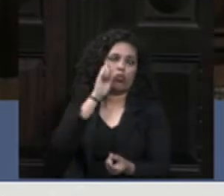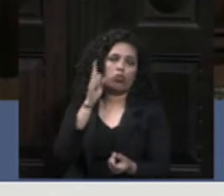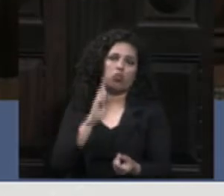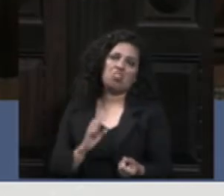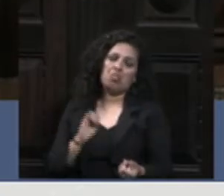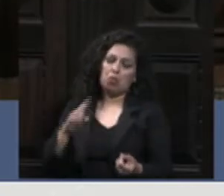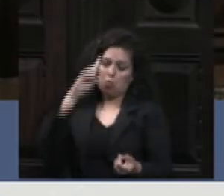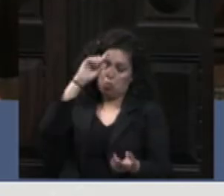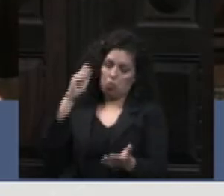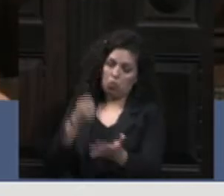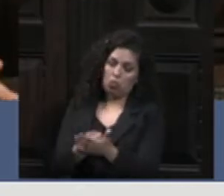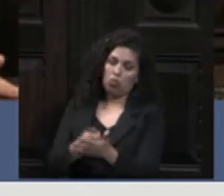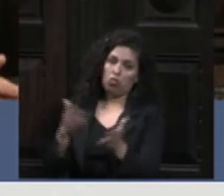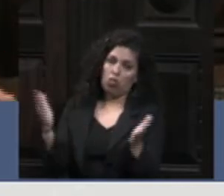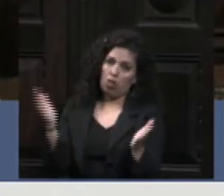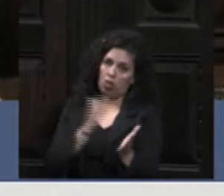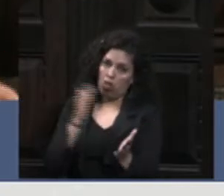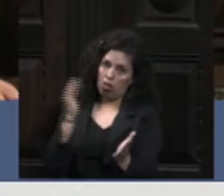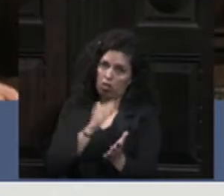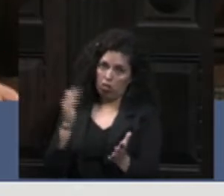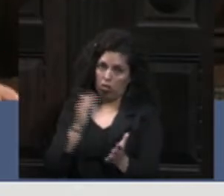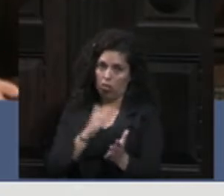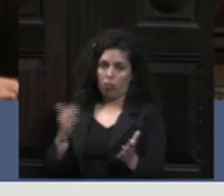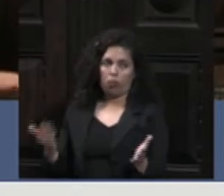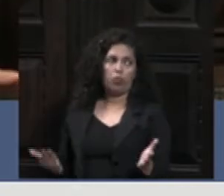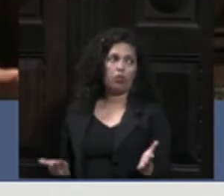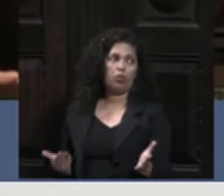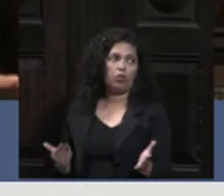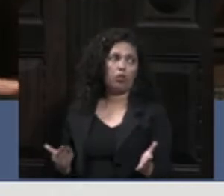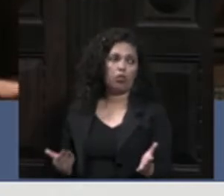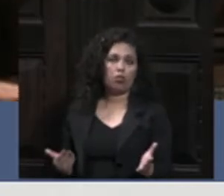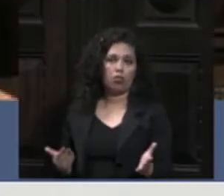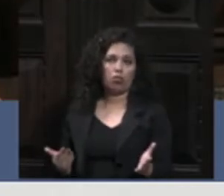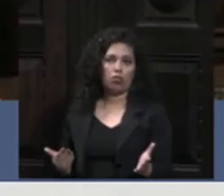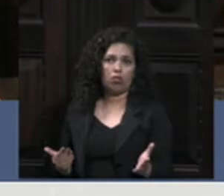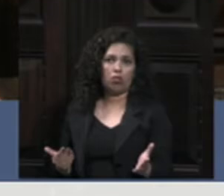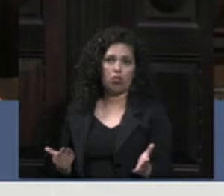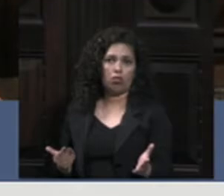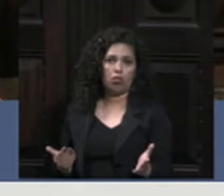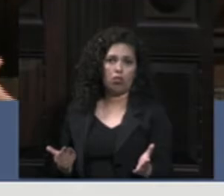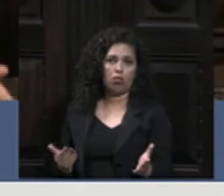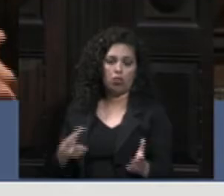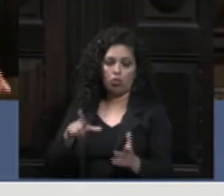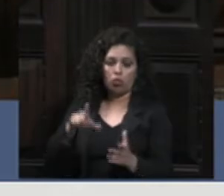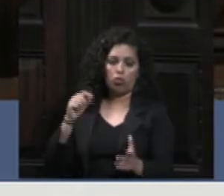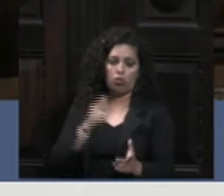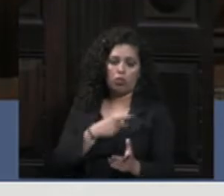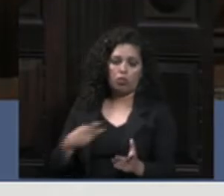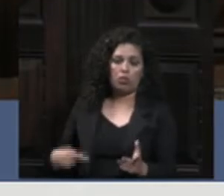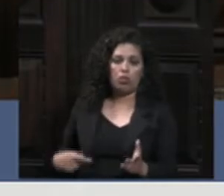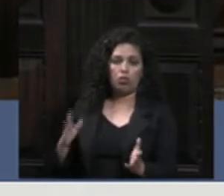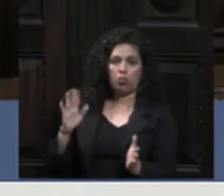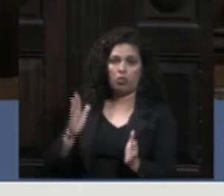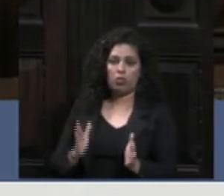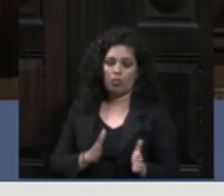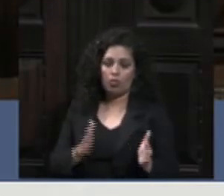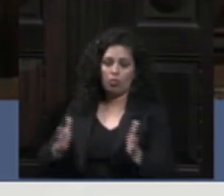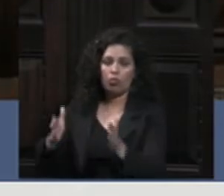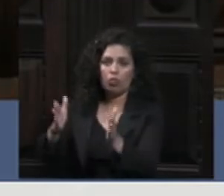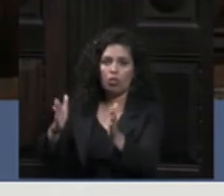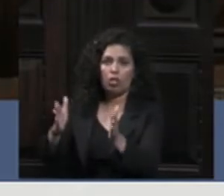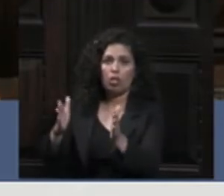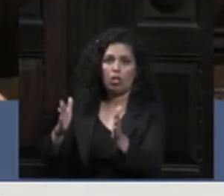decidirá as eleições majoritárias, mas o caminho precisa